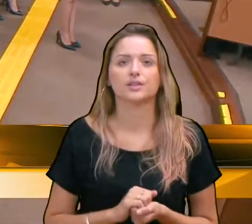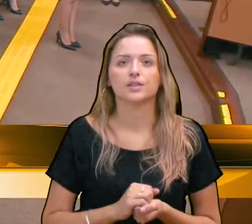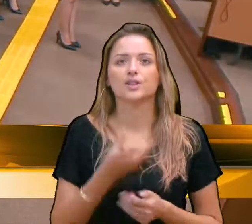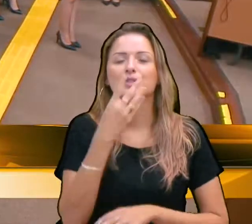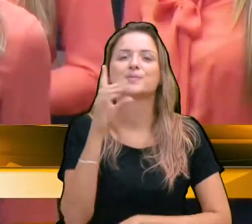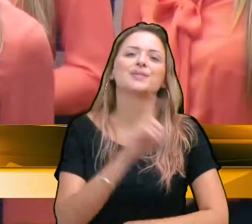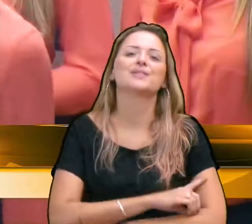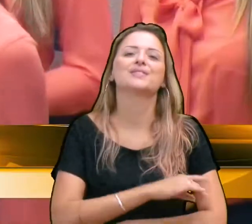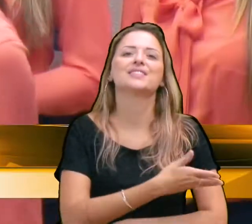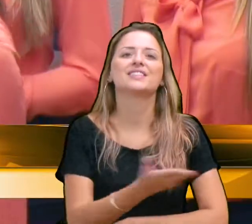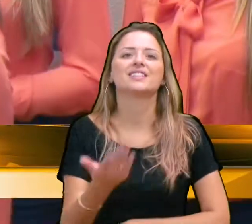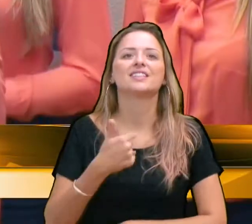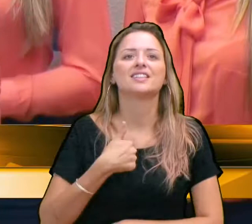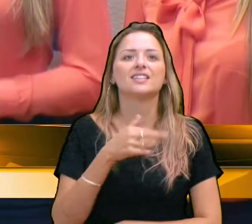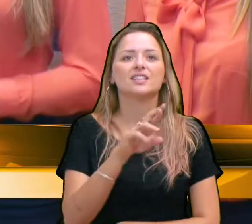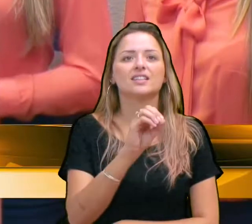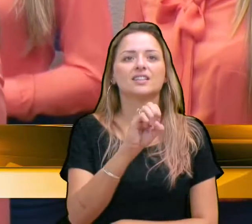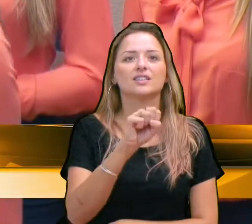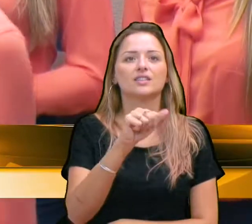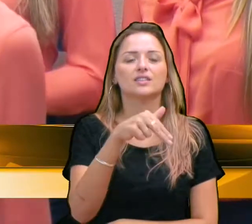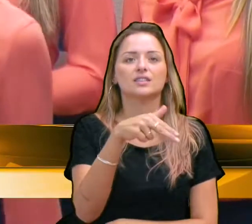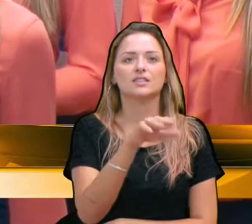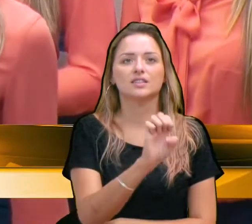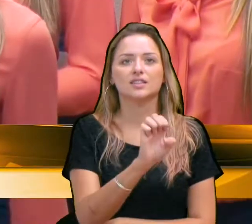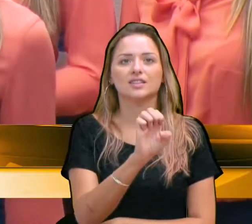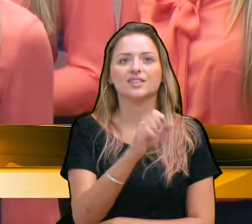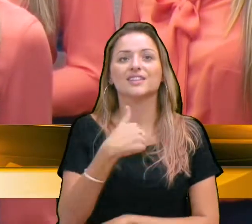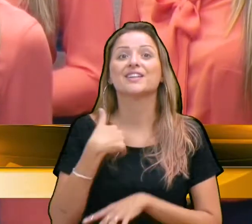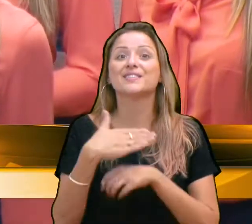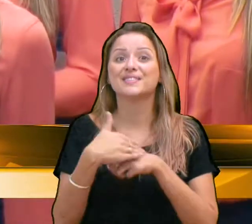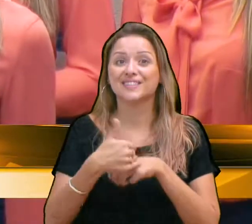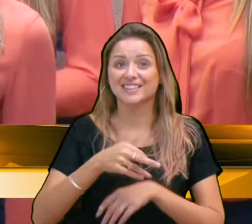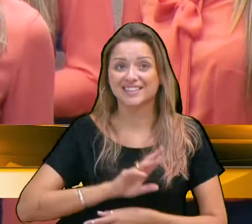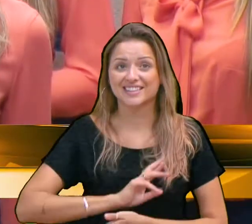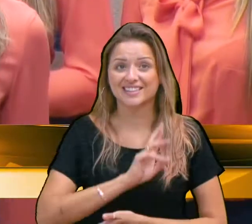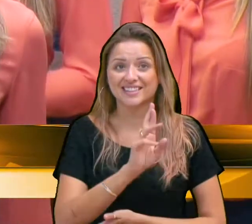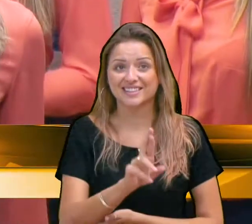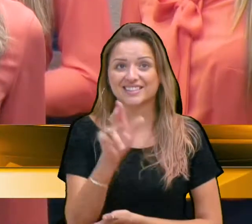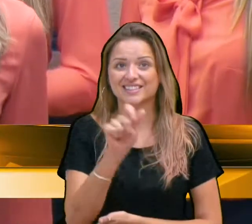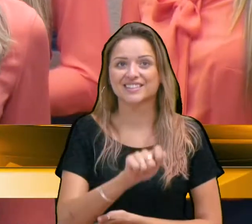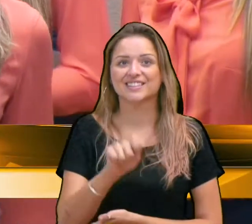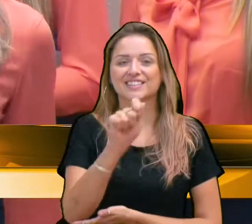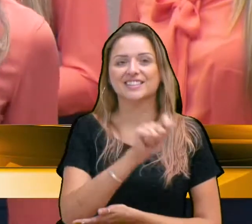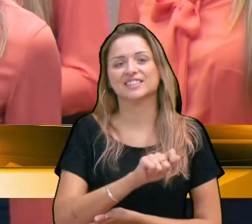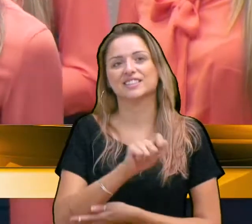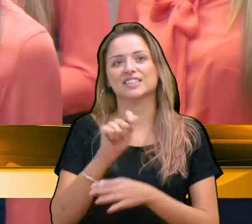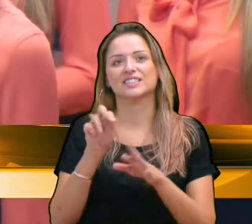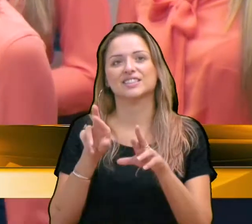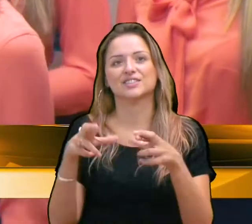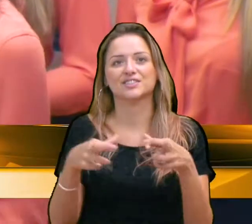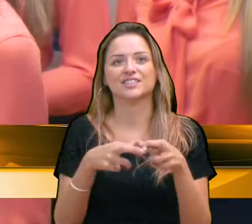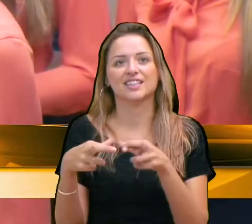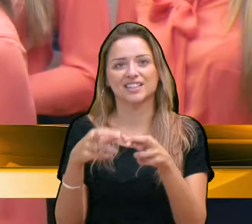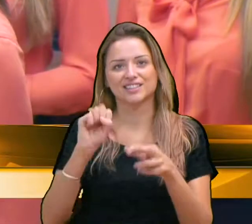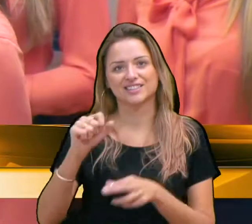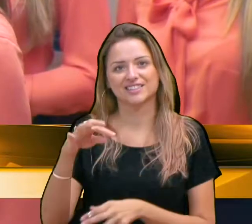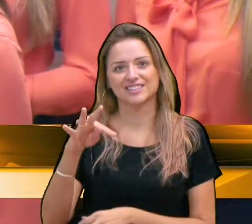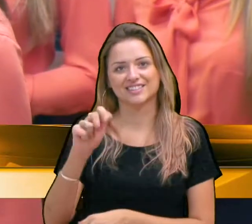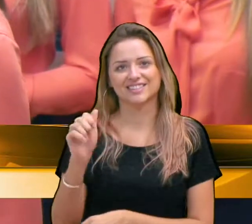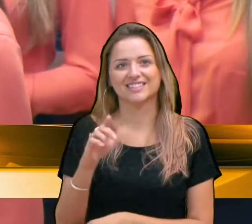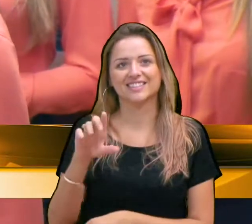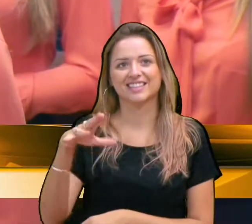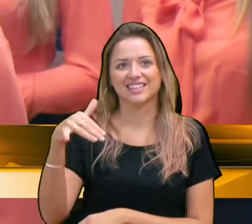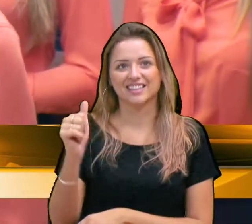Bom dia a todos. Sou Rosane Deinani e é com muito carinho que represento a Associação de Moradores do Distrito de Santa Lúcia do